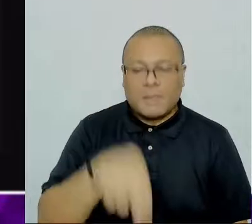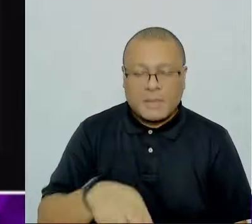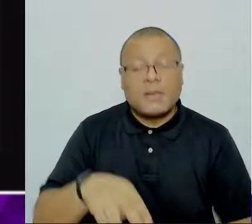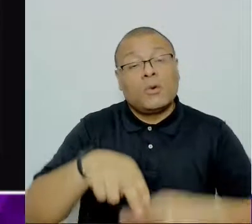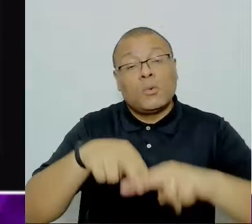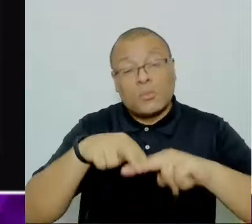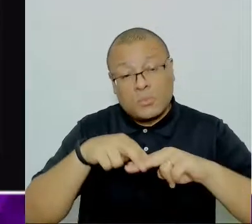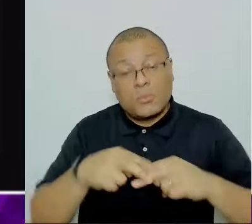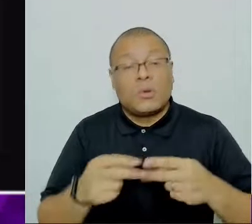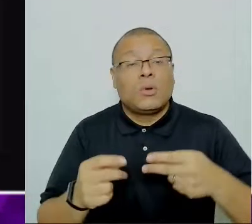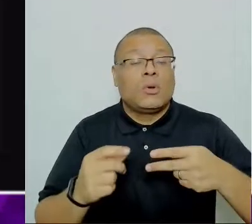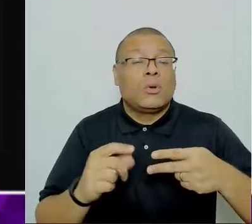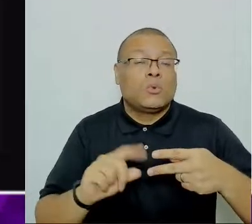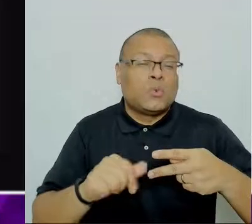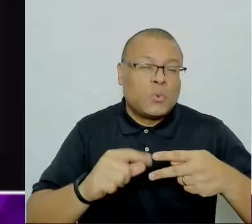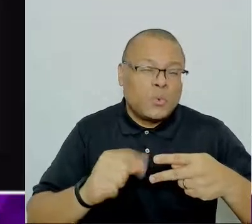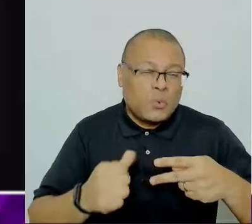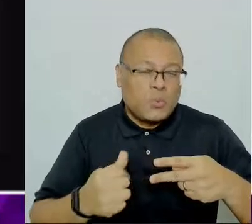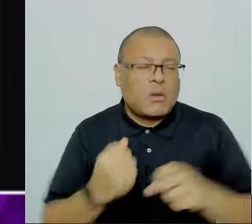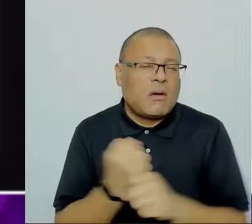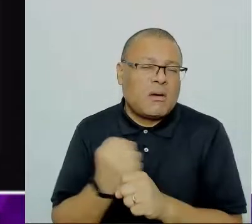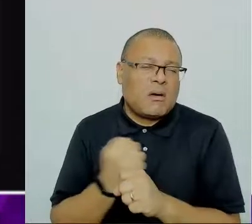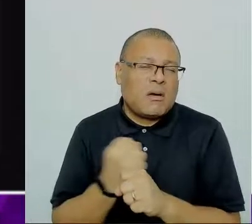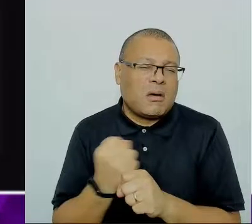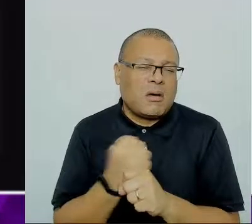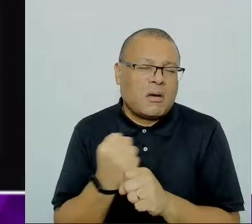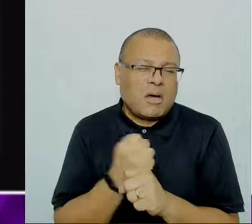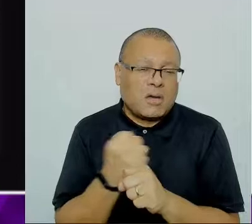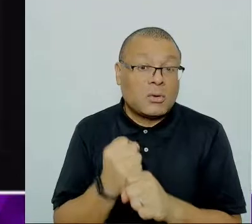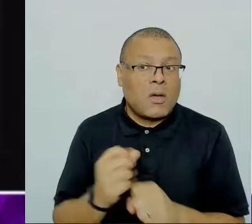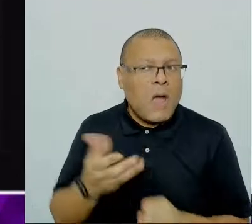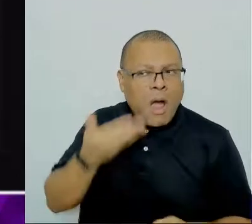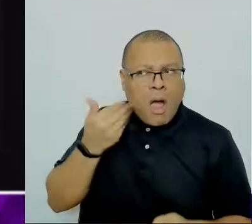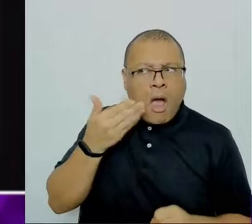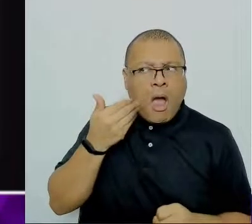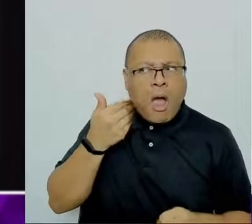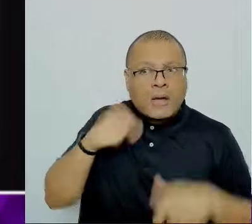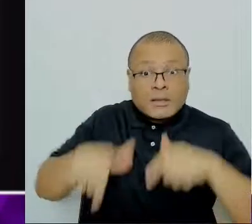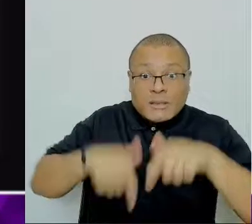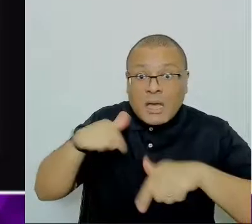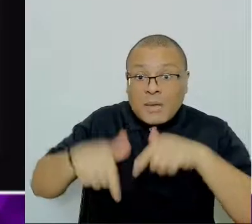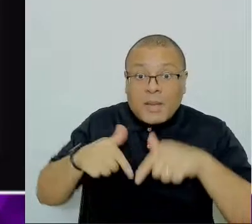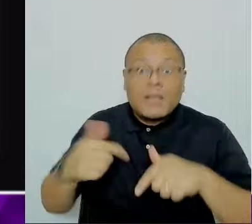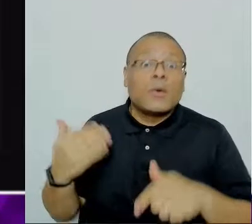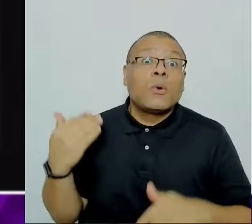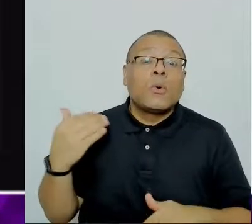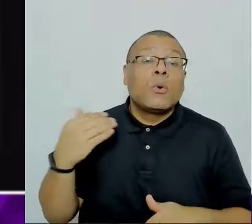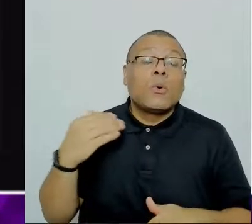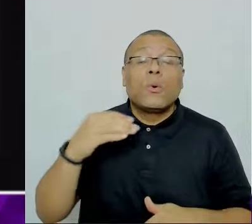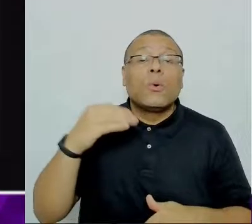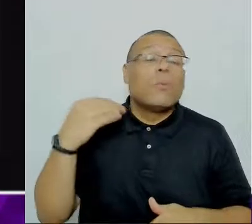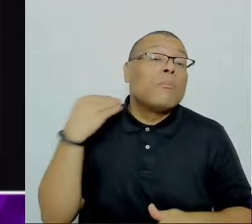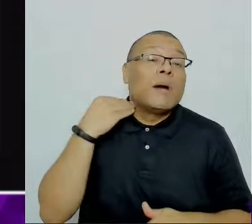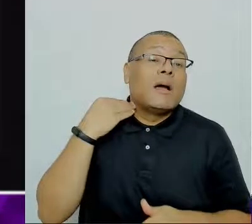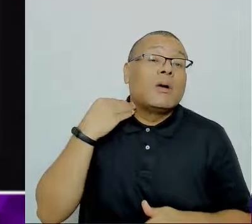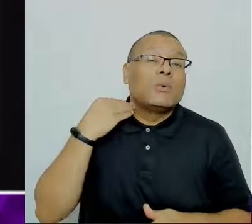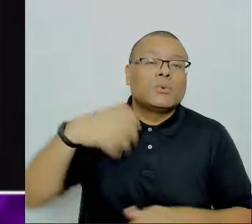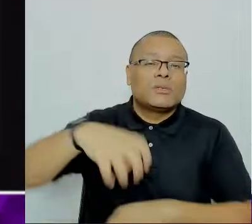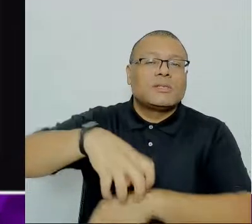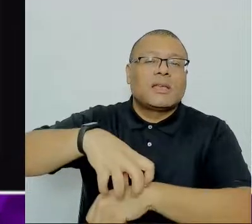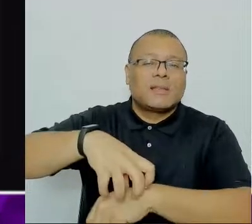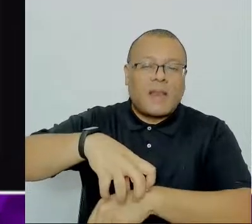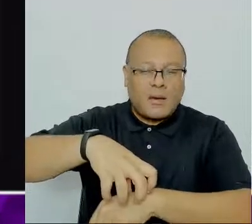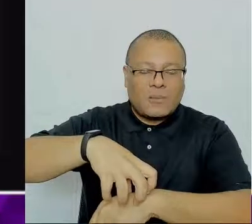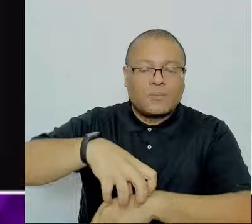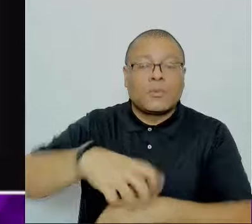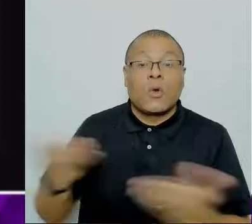Pix, o que for, né, já de anos atrás que eu obtive trabalhando muito próximo do Banco Central. Hoje eu também, né, a Yara comentou